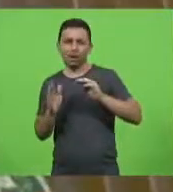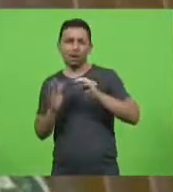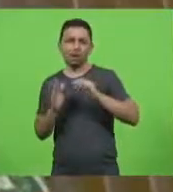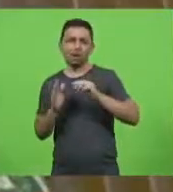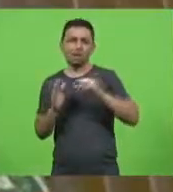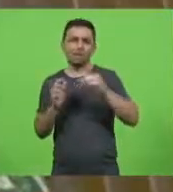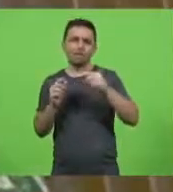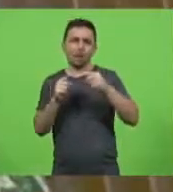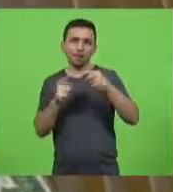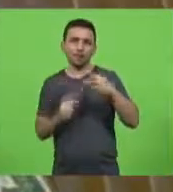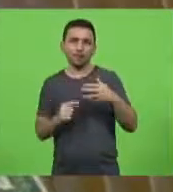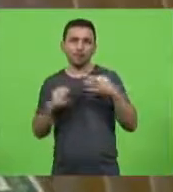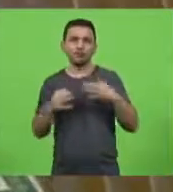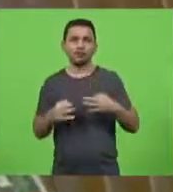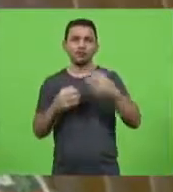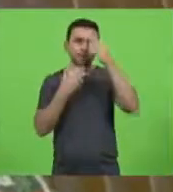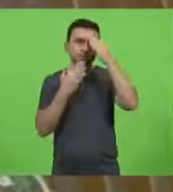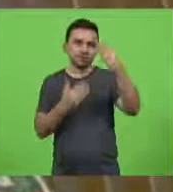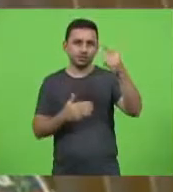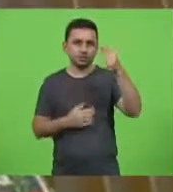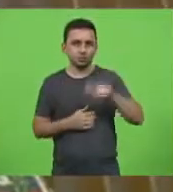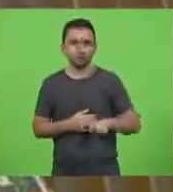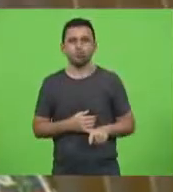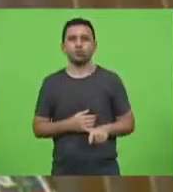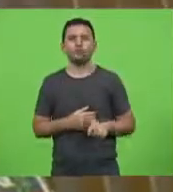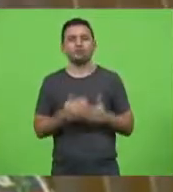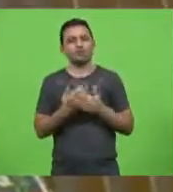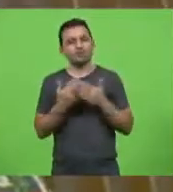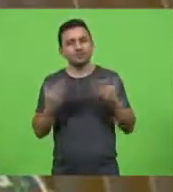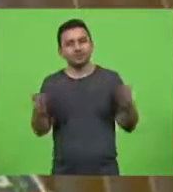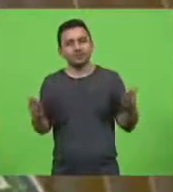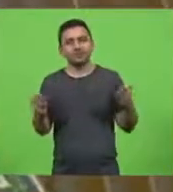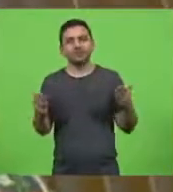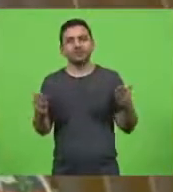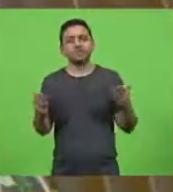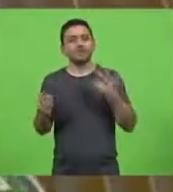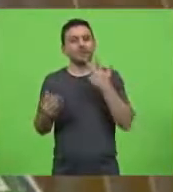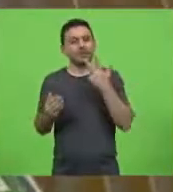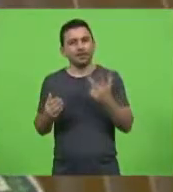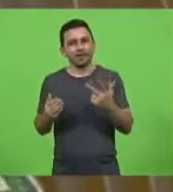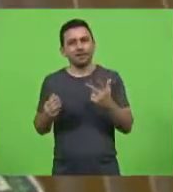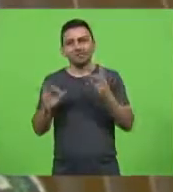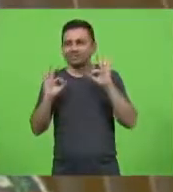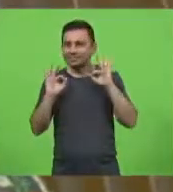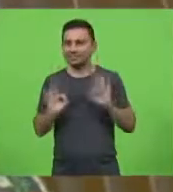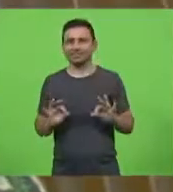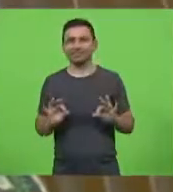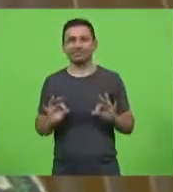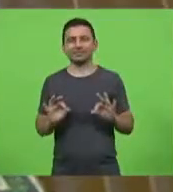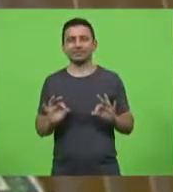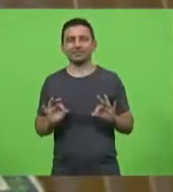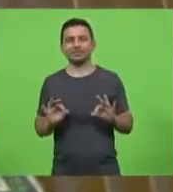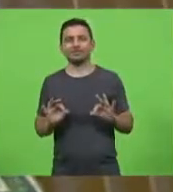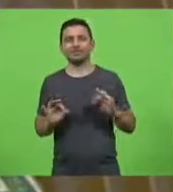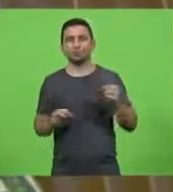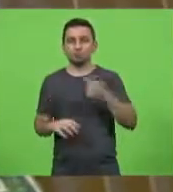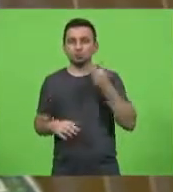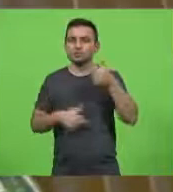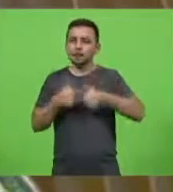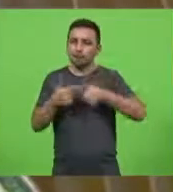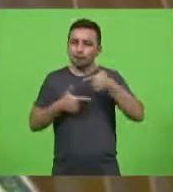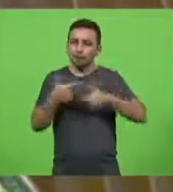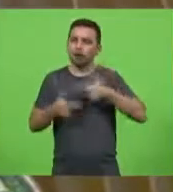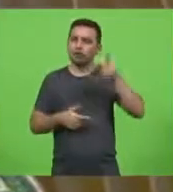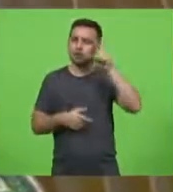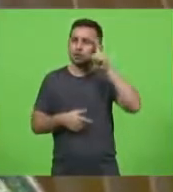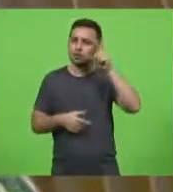mais uma vez, de novo, agradecer, dizer para os senhores que podem ter certeza que a gente... trabalha no nosso dia a dia para